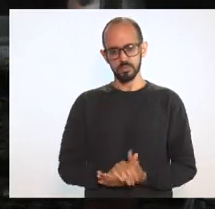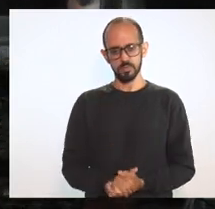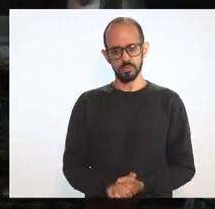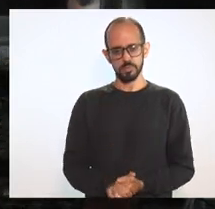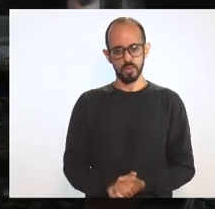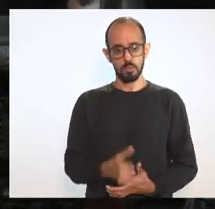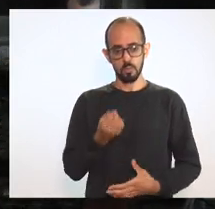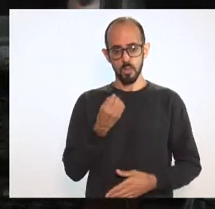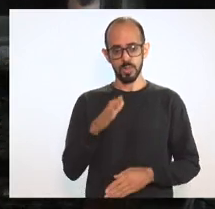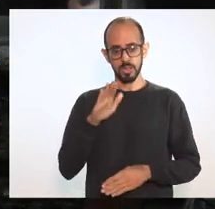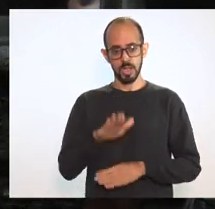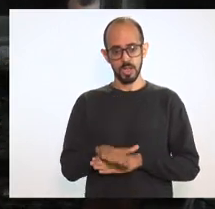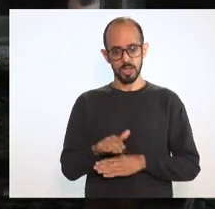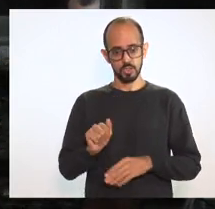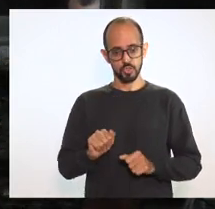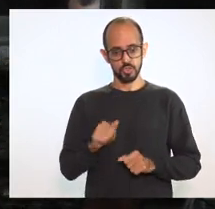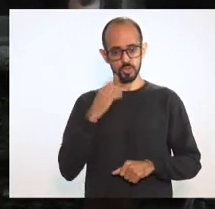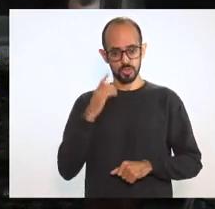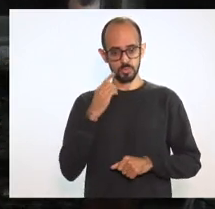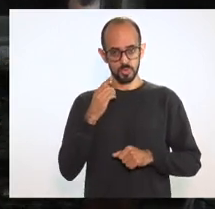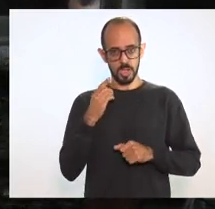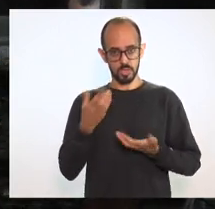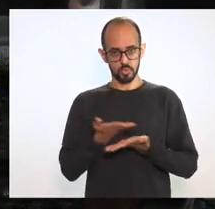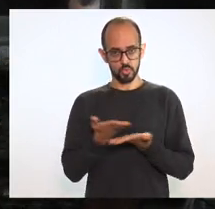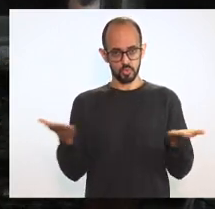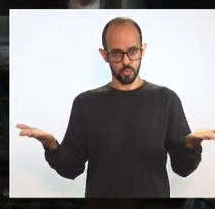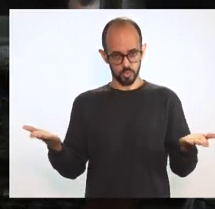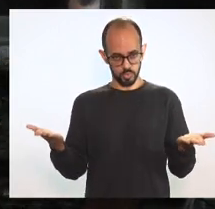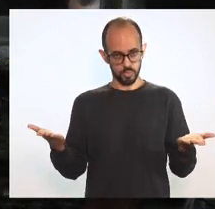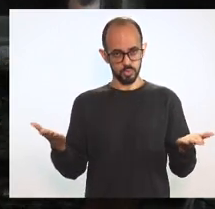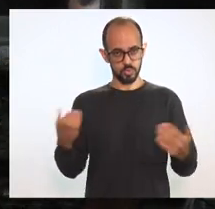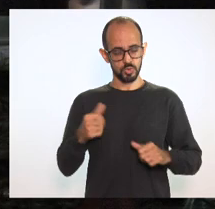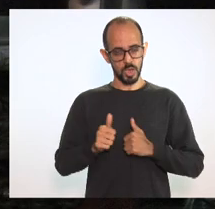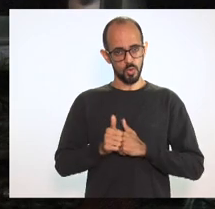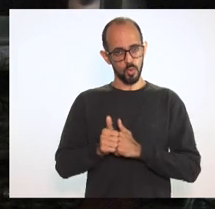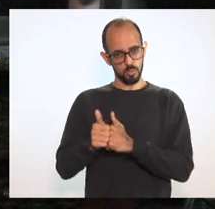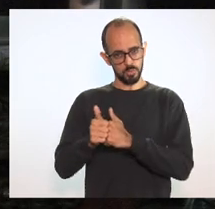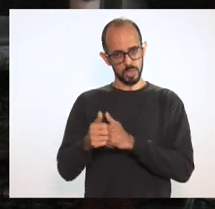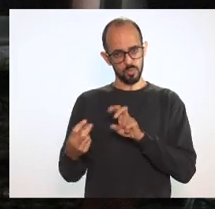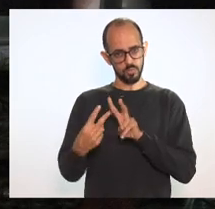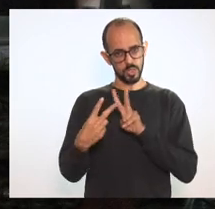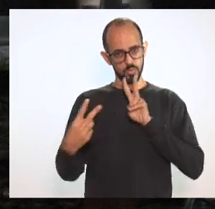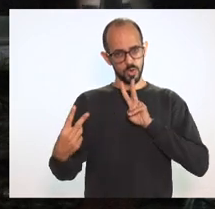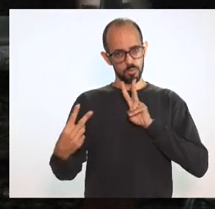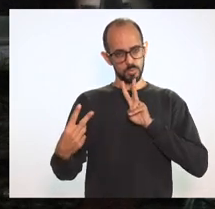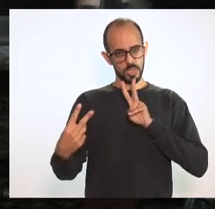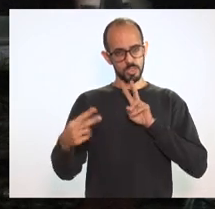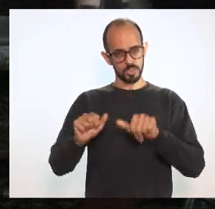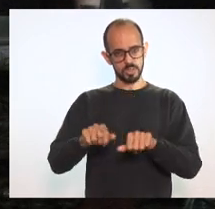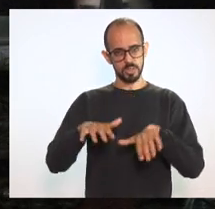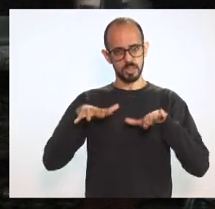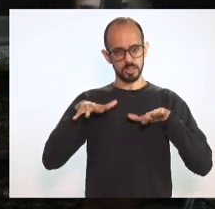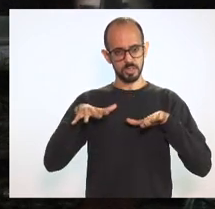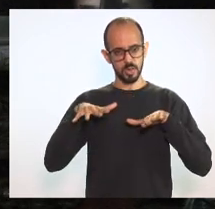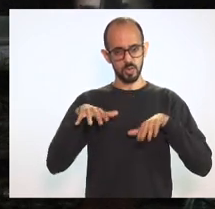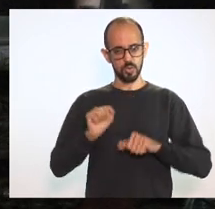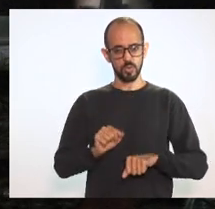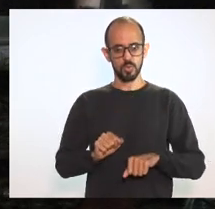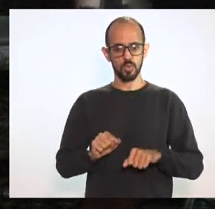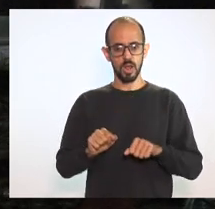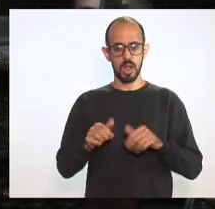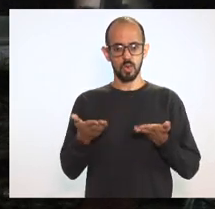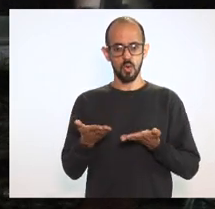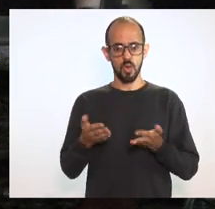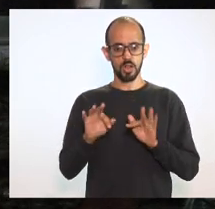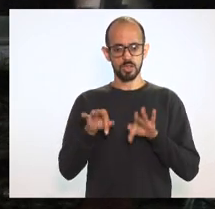Boa tarde, deputados e deputadas que ainda acompanham virtualmente esta sessão, nesse expediente